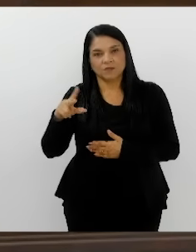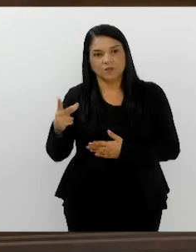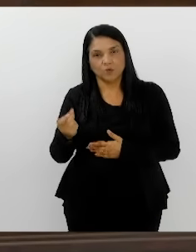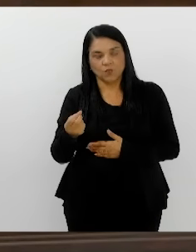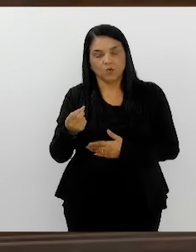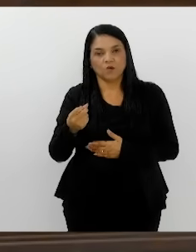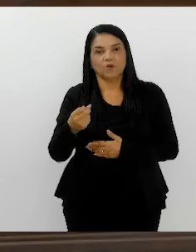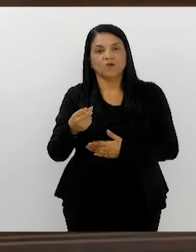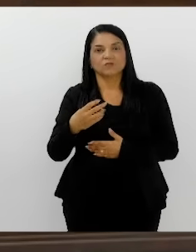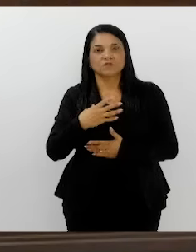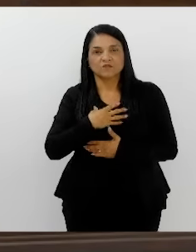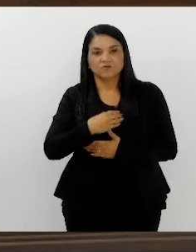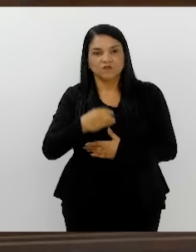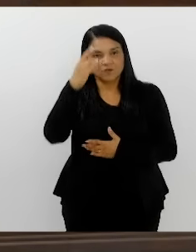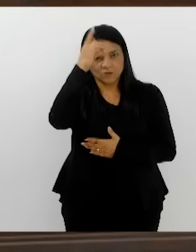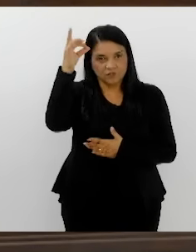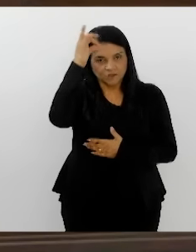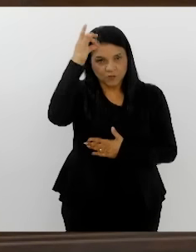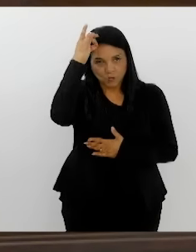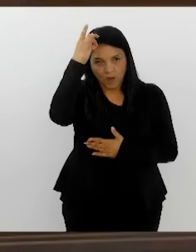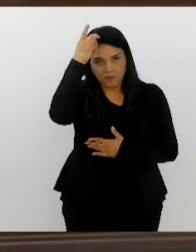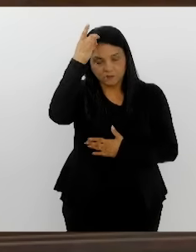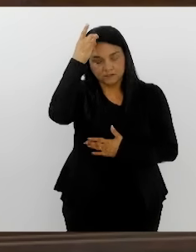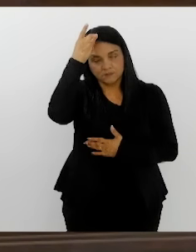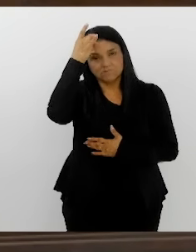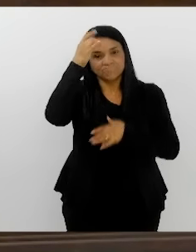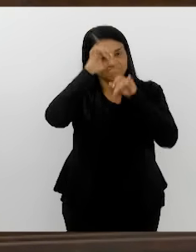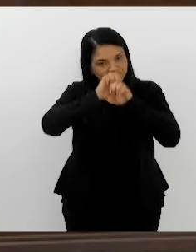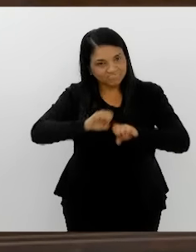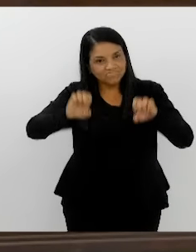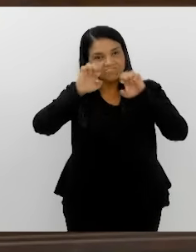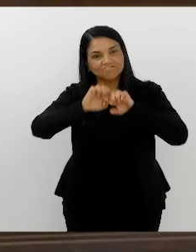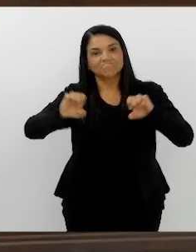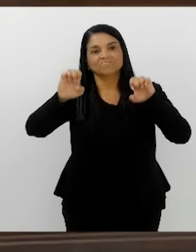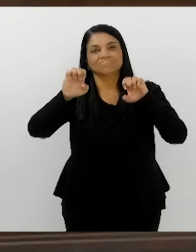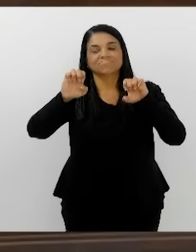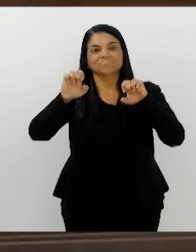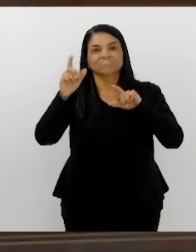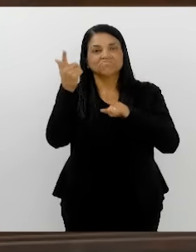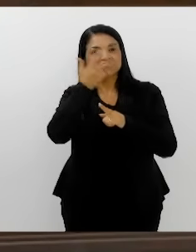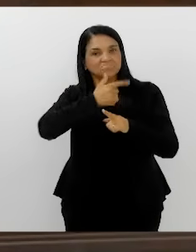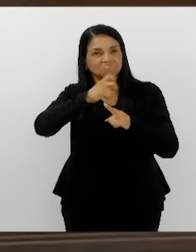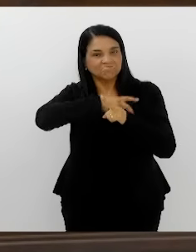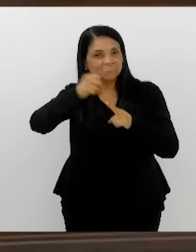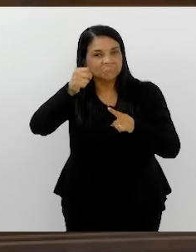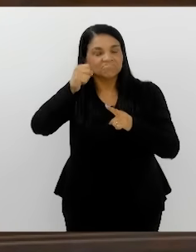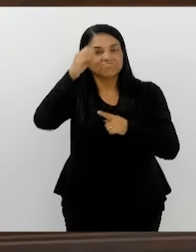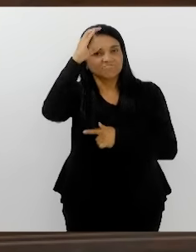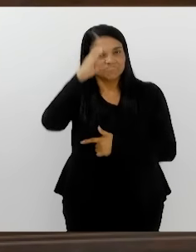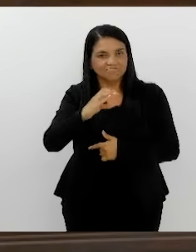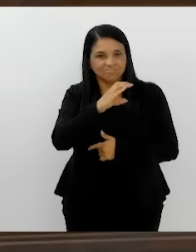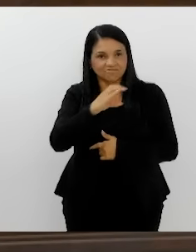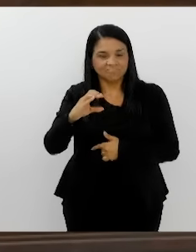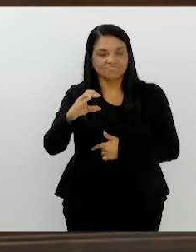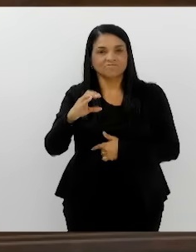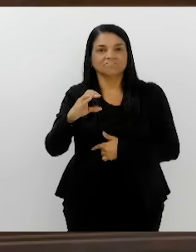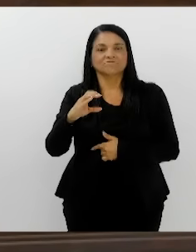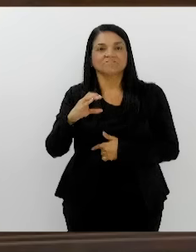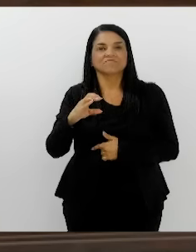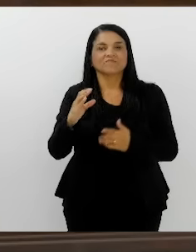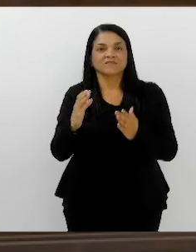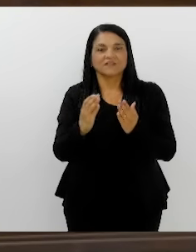espirituais, fazem o mesmo e fazem essa reconquista católica, cristã, e esse escravo de